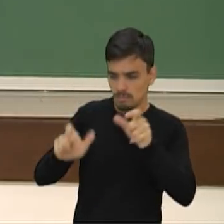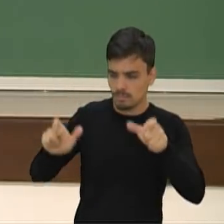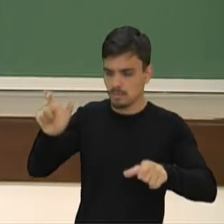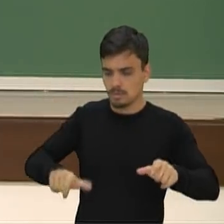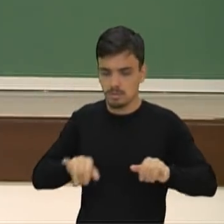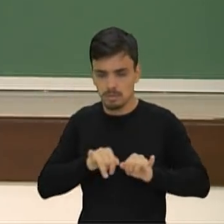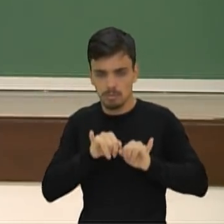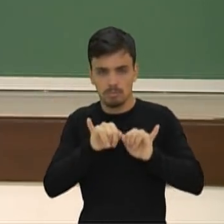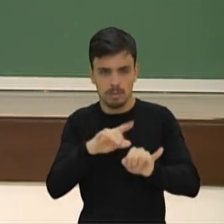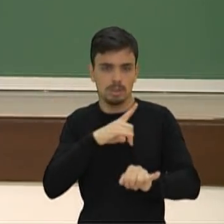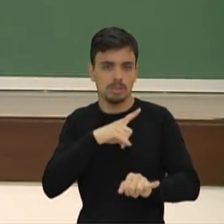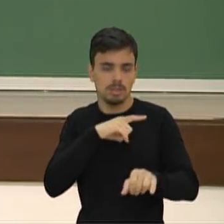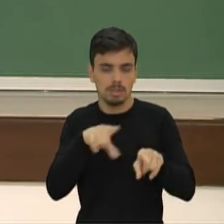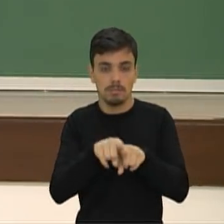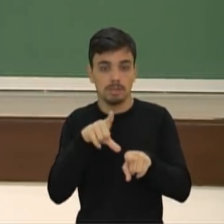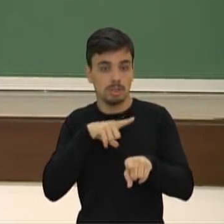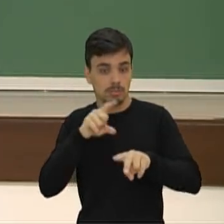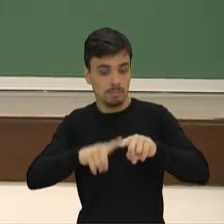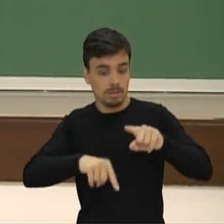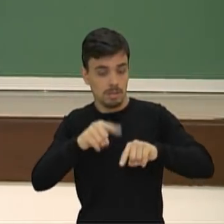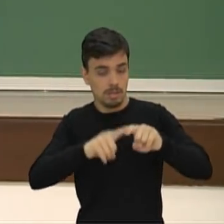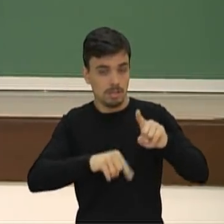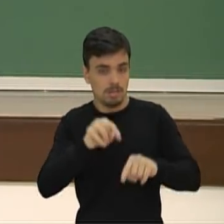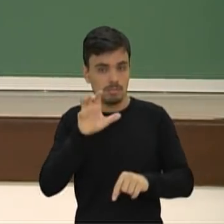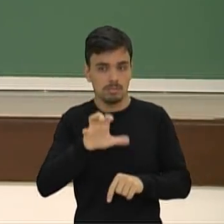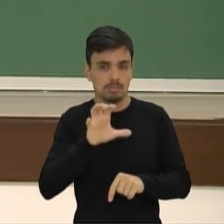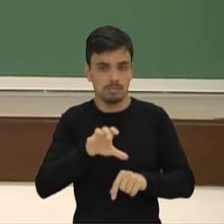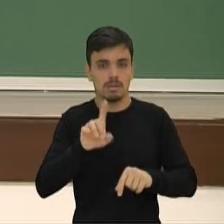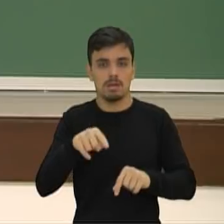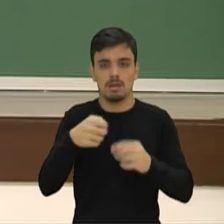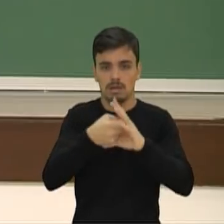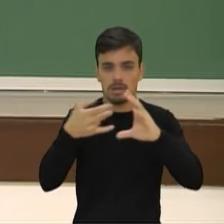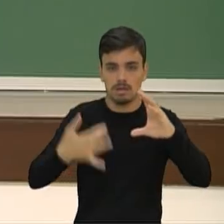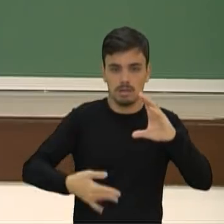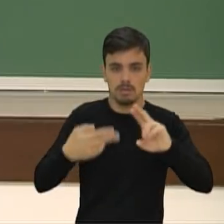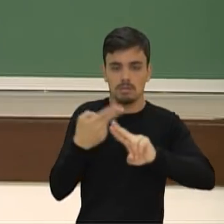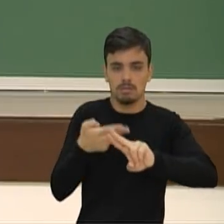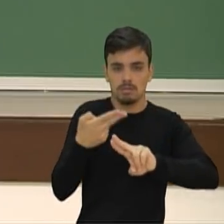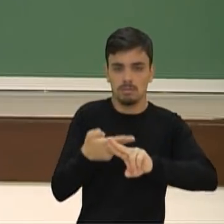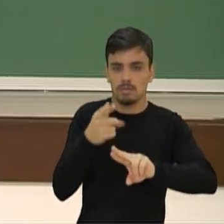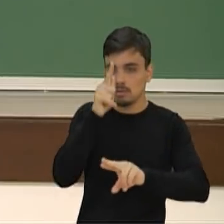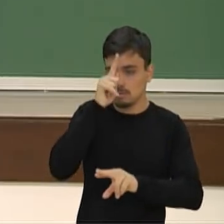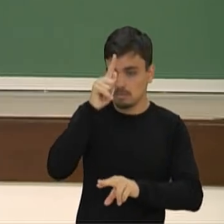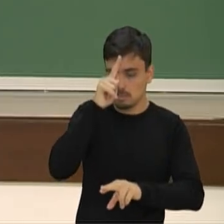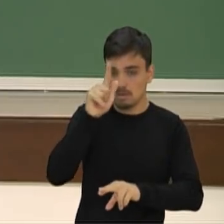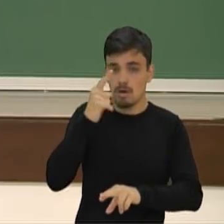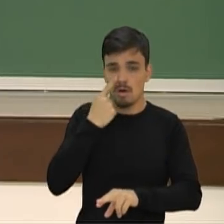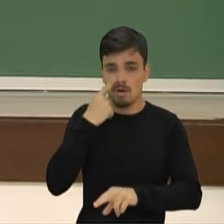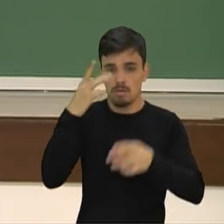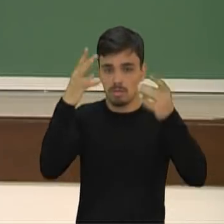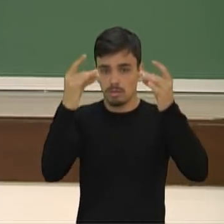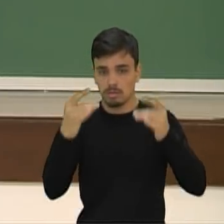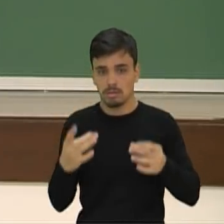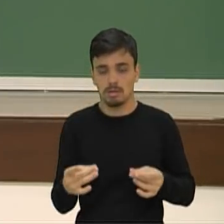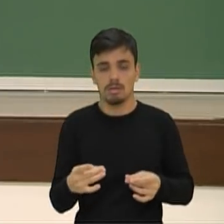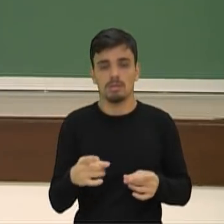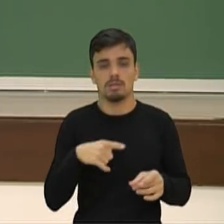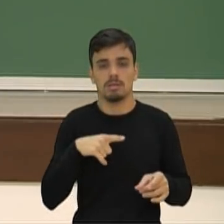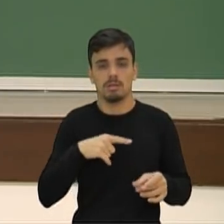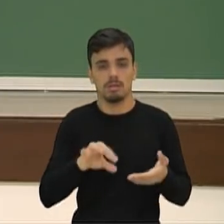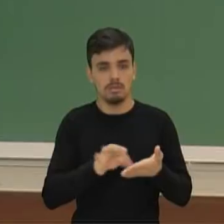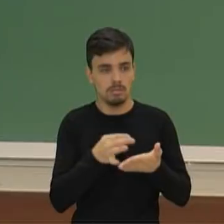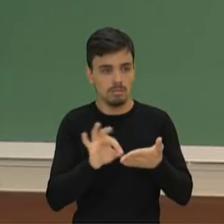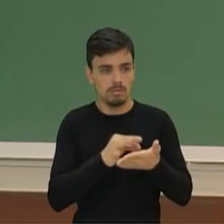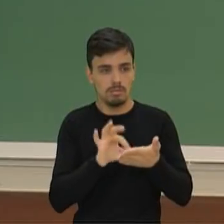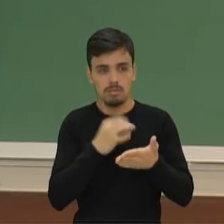foi observado esse tipo de material, que ele era mais caracterizado como utilização grega. Olha o detalhe que tem. A agulha que